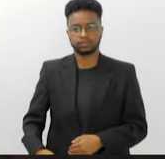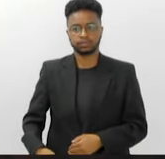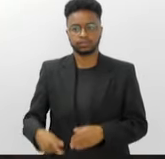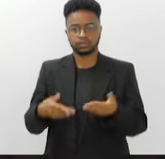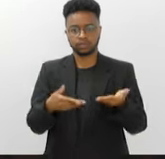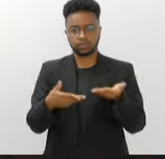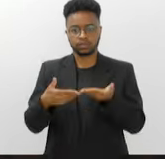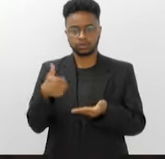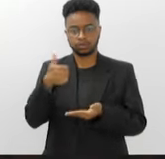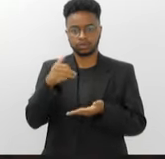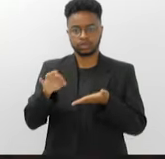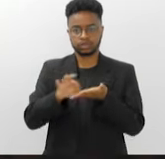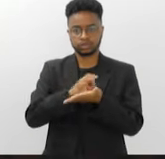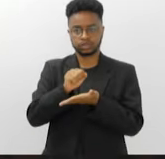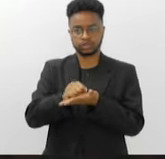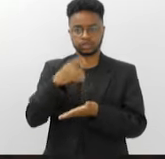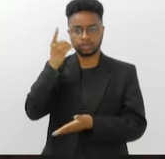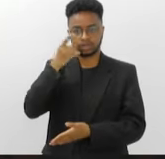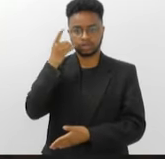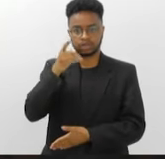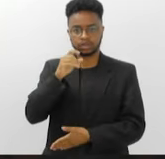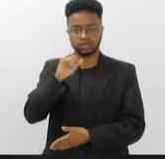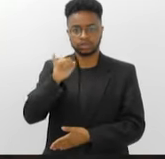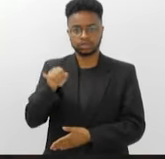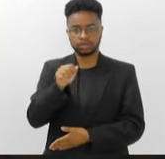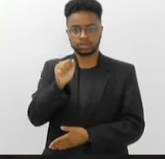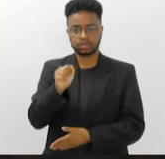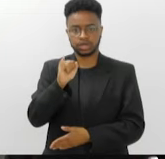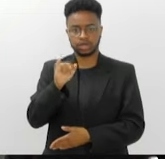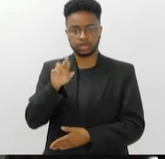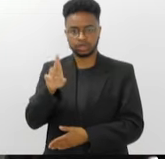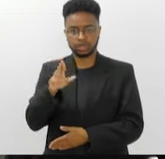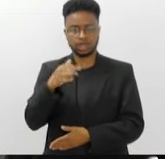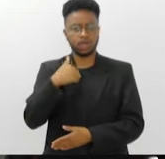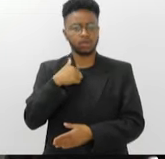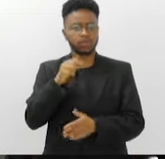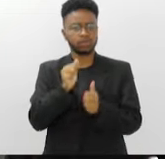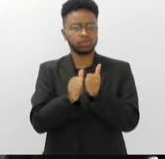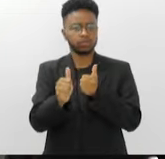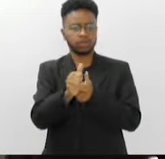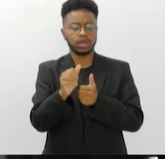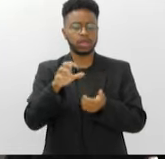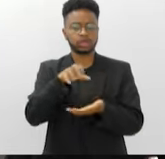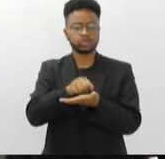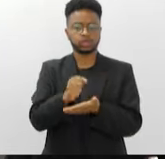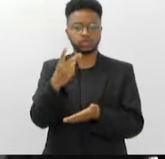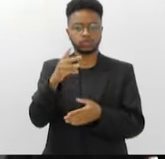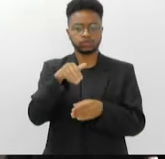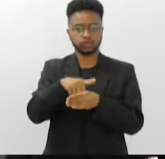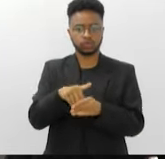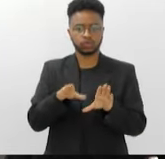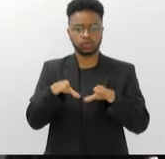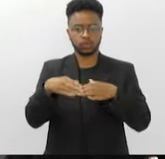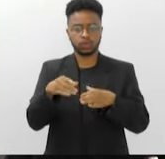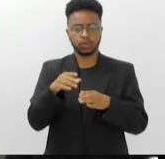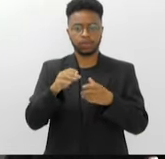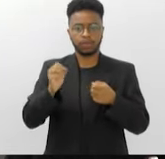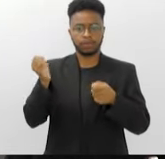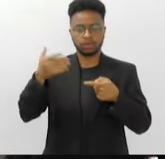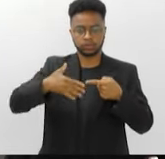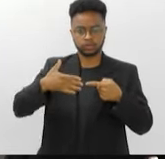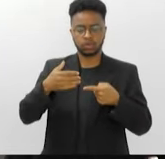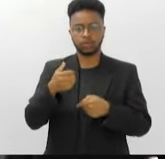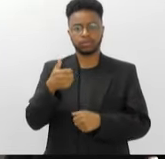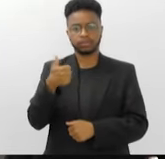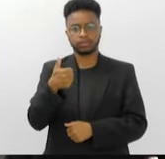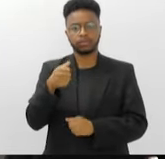convida o primeiro orador inscrito, deputado Jair Bittencourt. Senhor presidente, só um pela ordem aqui, registrar dois votos da bancada do PSOL. Primeiro no